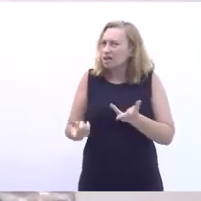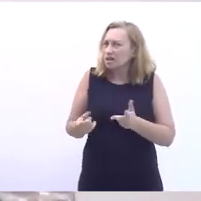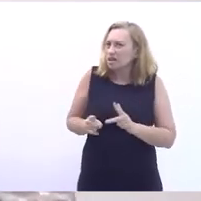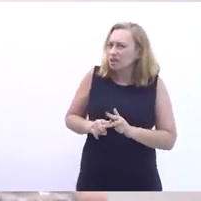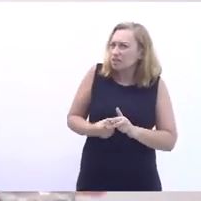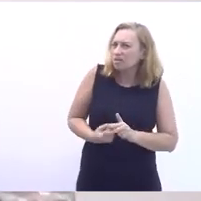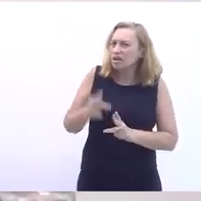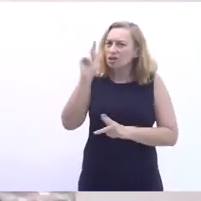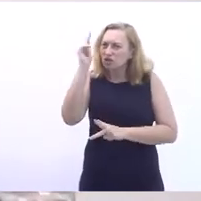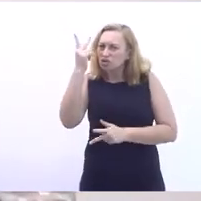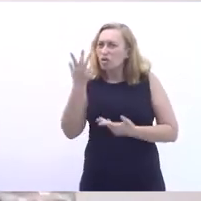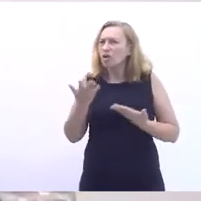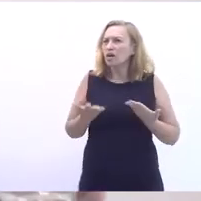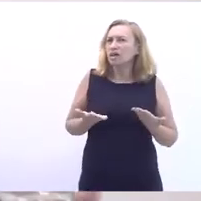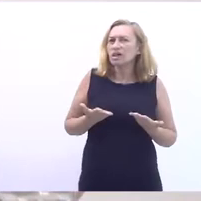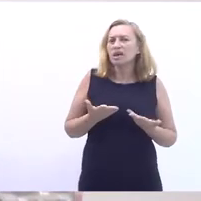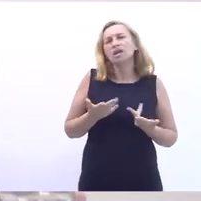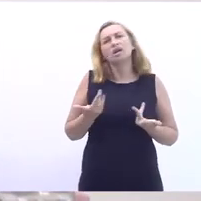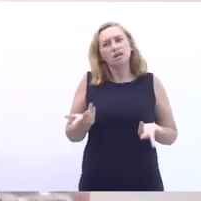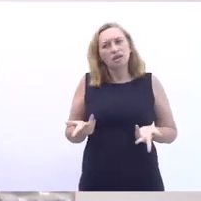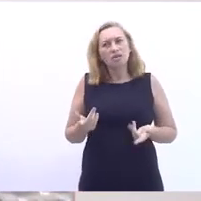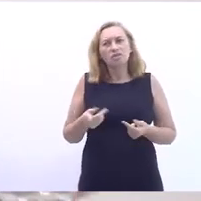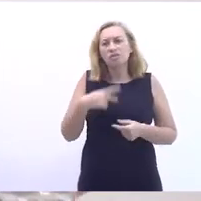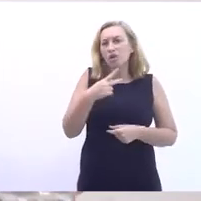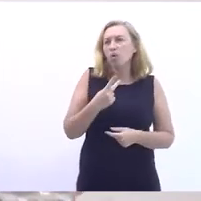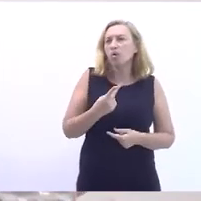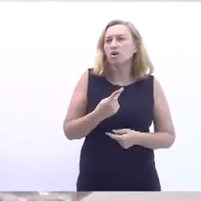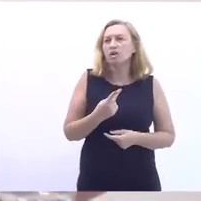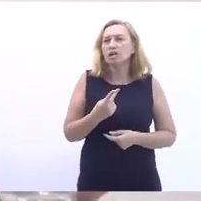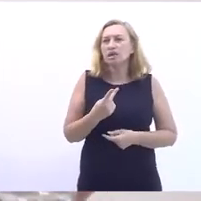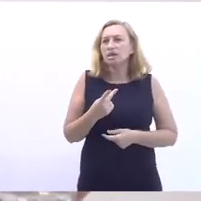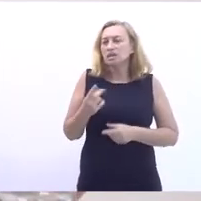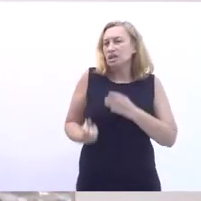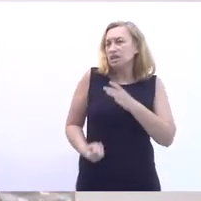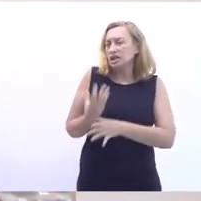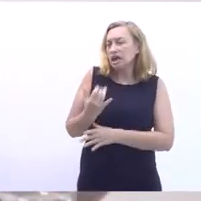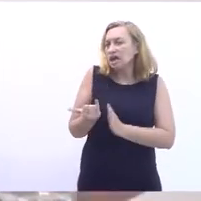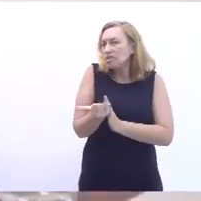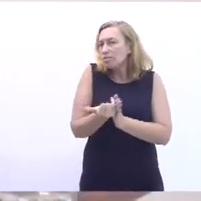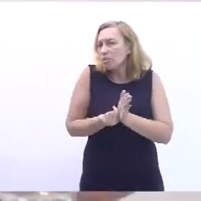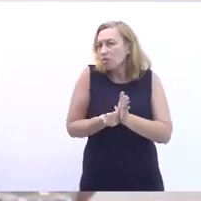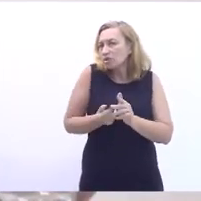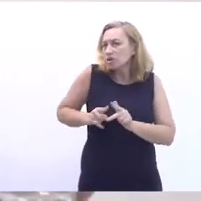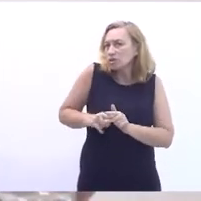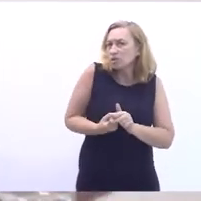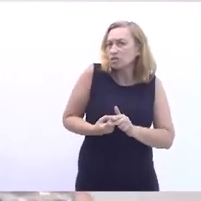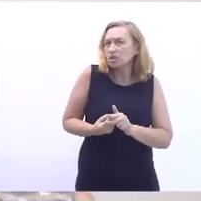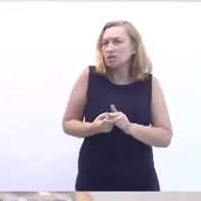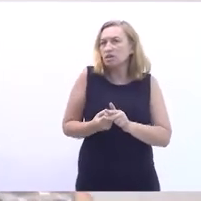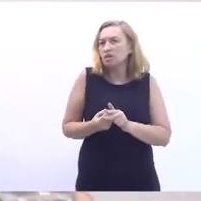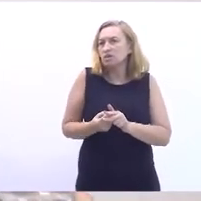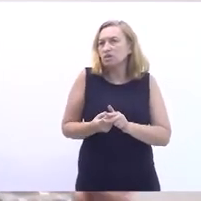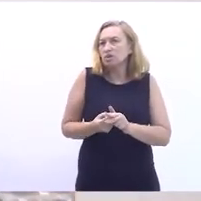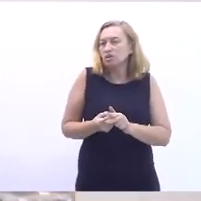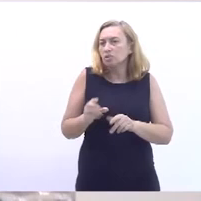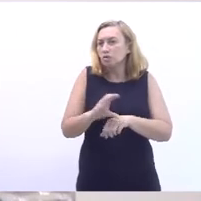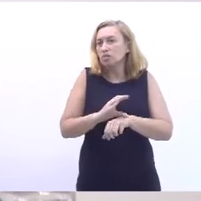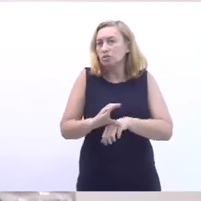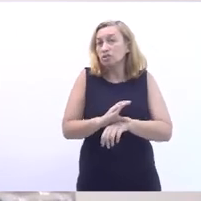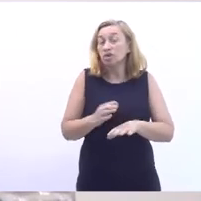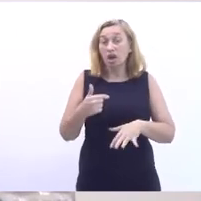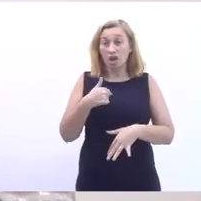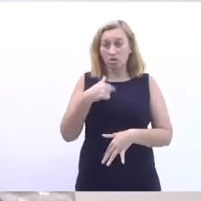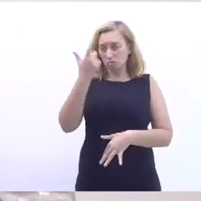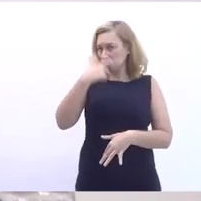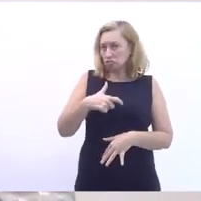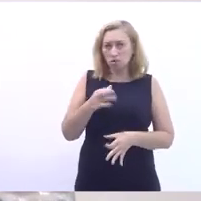história que eu me posto e aí se saiu dessa falou que para você criar um imposto você tem que alterar a constituição ou não